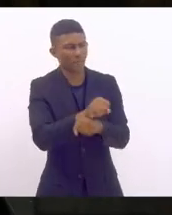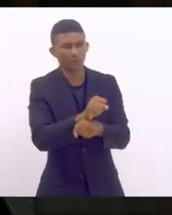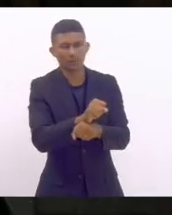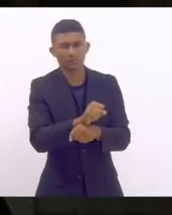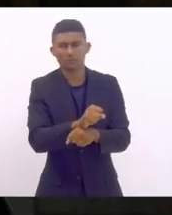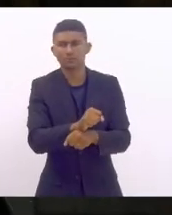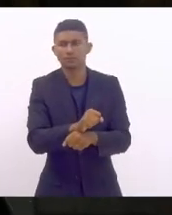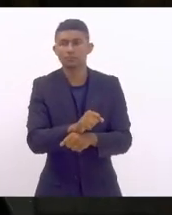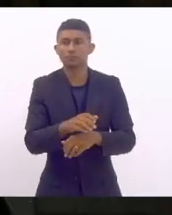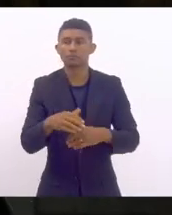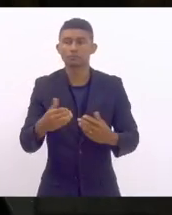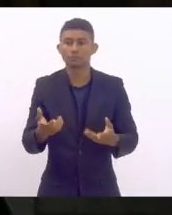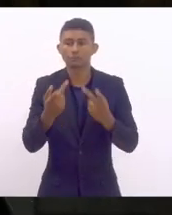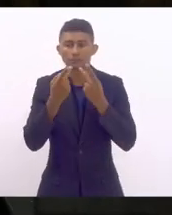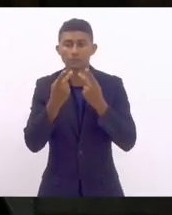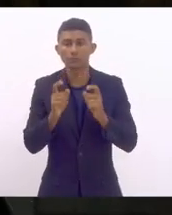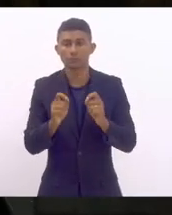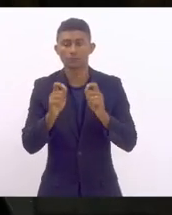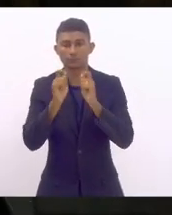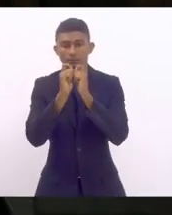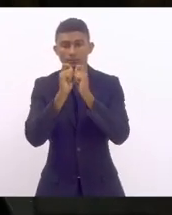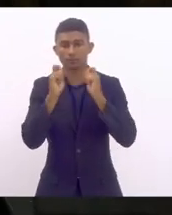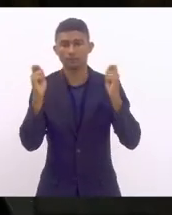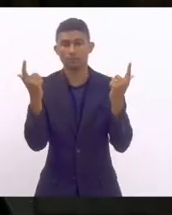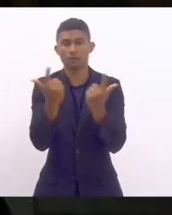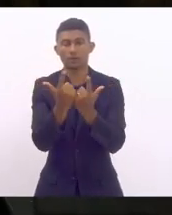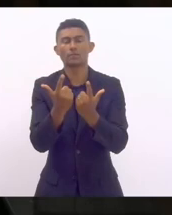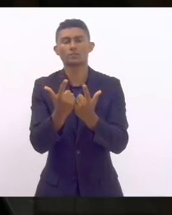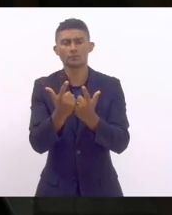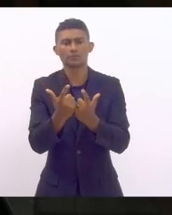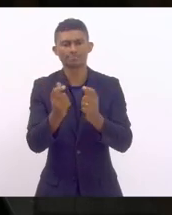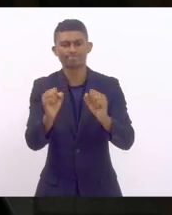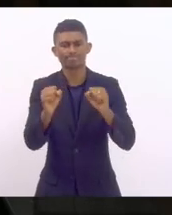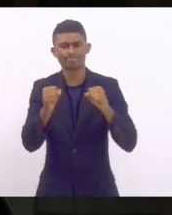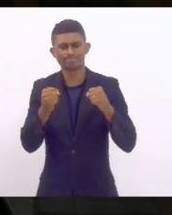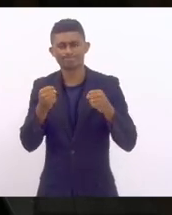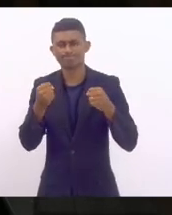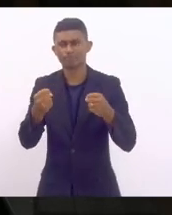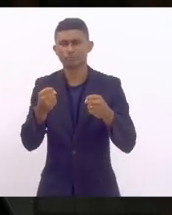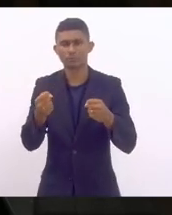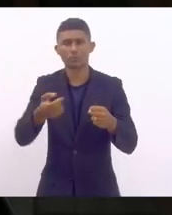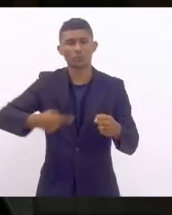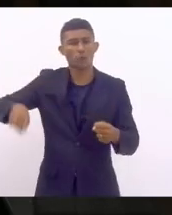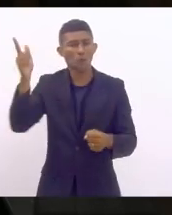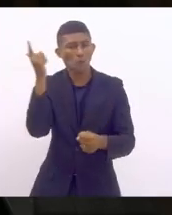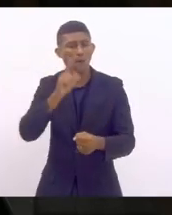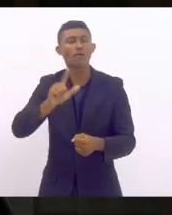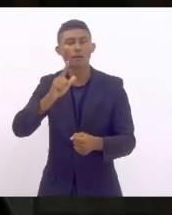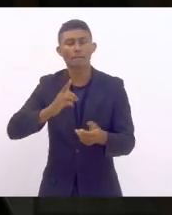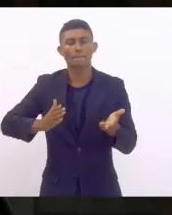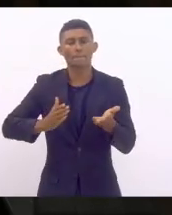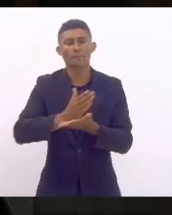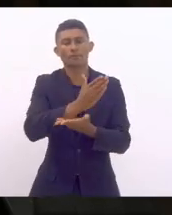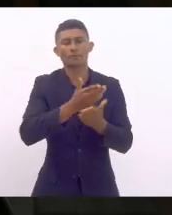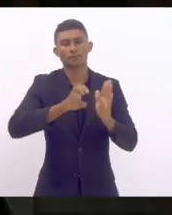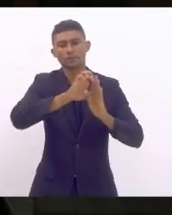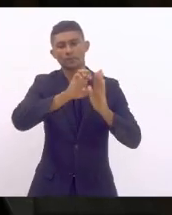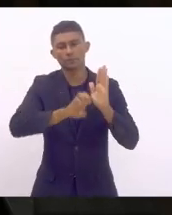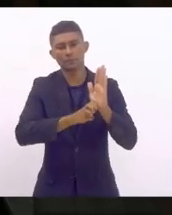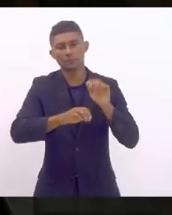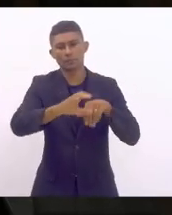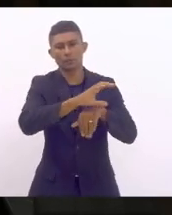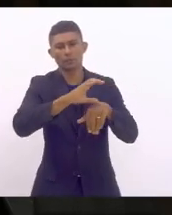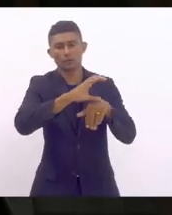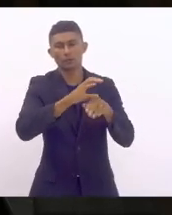eu quero dizer que Assembleia Legislativa tem dado respostas aqui nós aprovamos uma Emenda costurar muito importante em